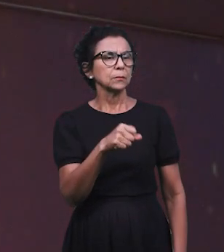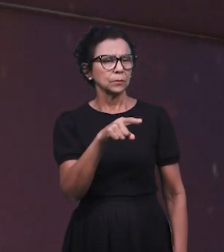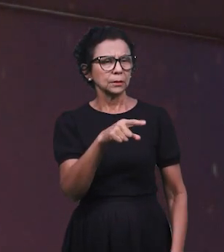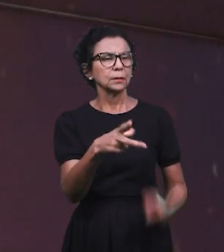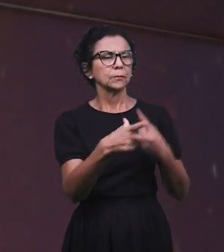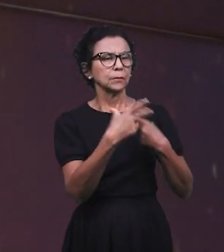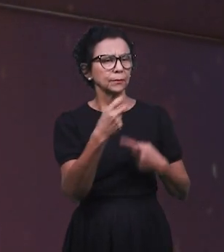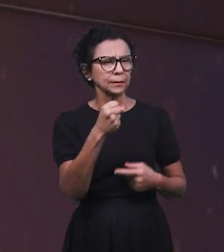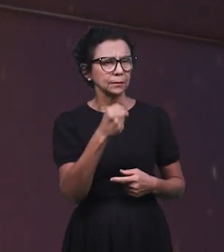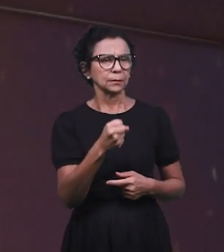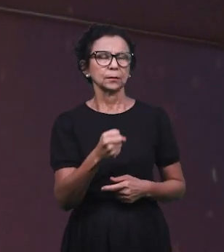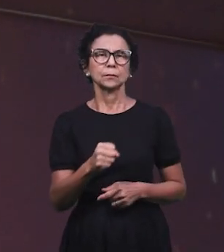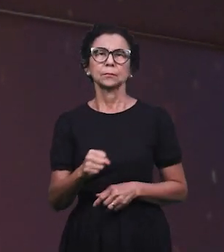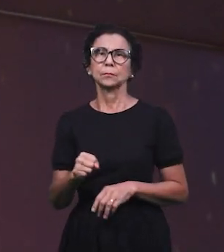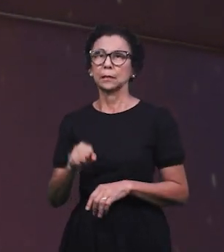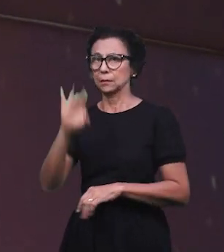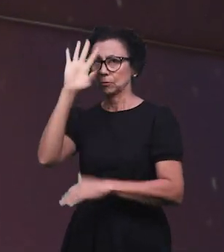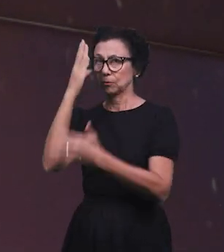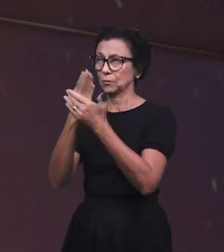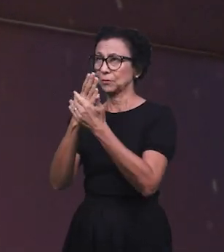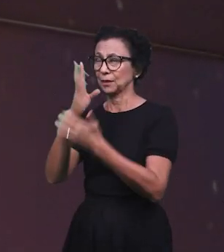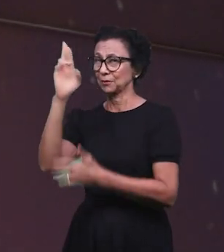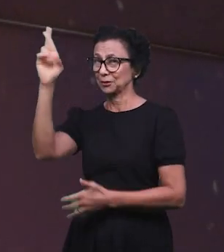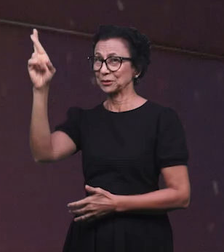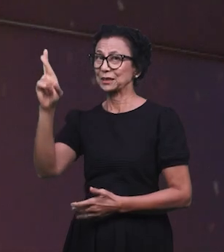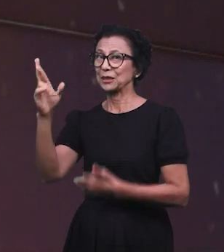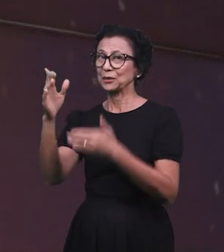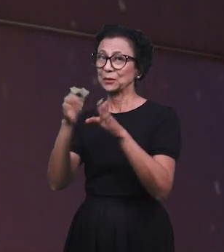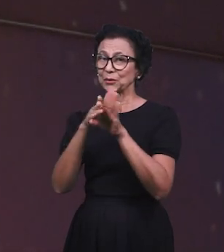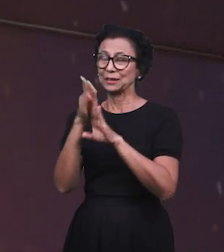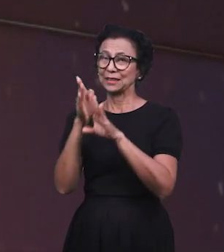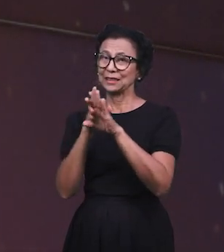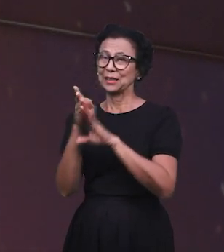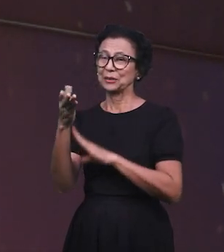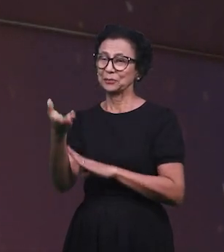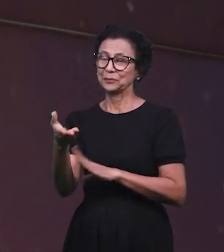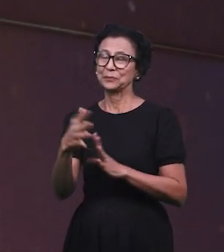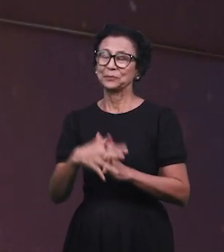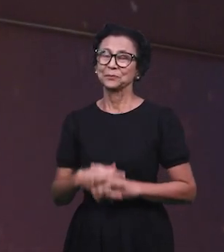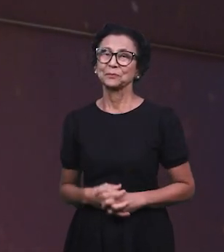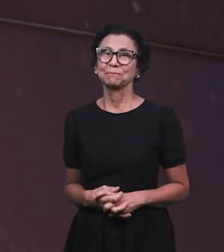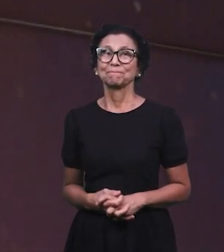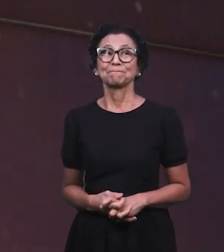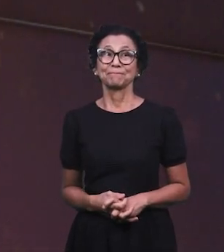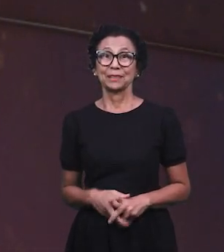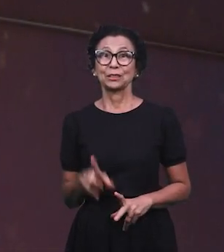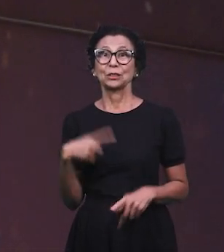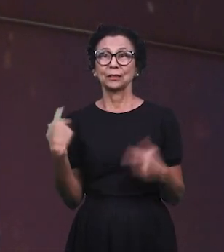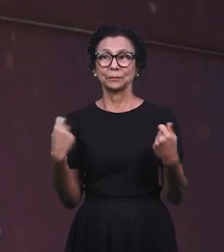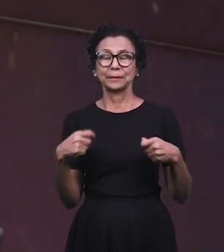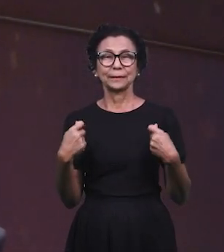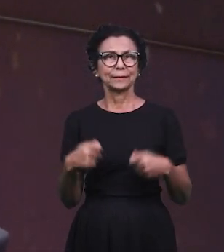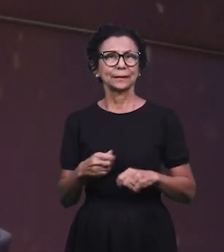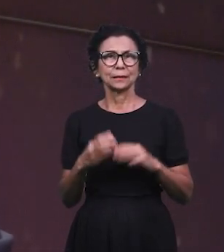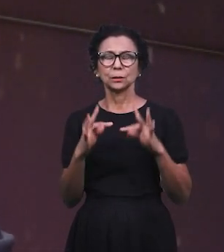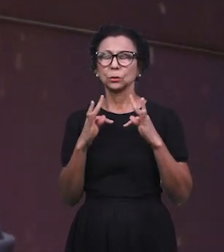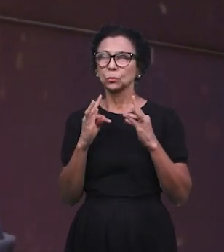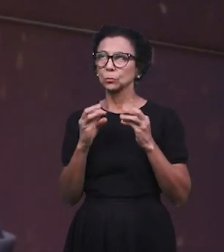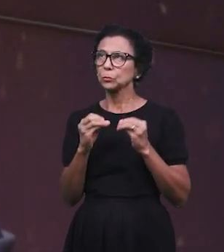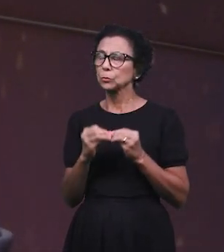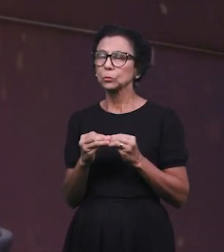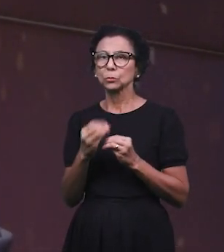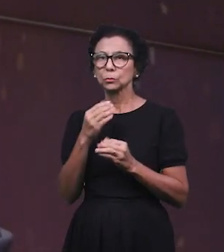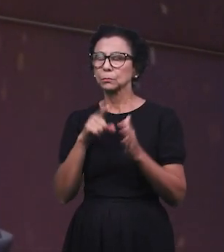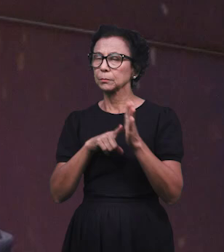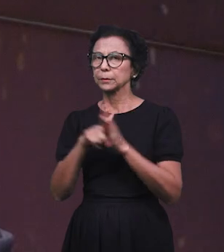Então Davi usava esse princípio também, só que ele confiava no Senhor, né? O Senhor era o conselheiro dele, né? E o servo, a gente precisa buscar isso, né? Isso. Buscar